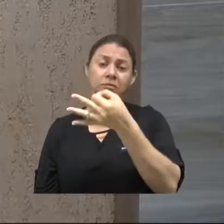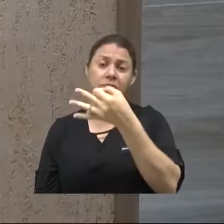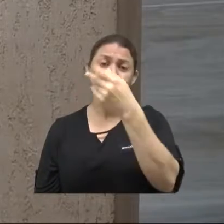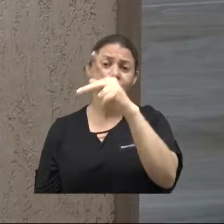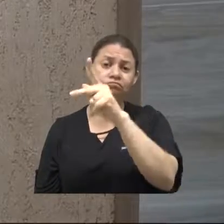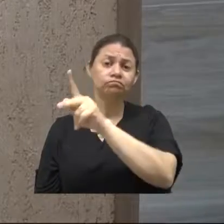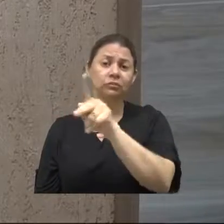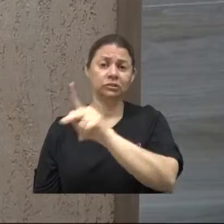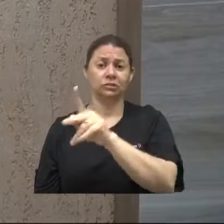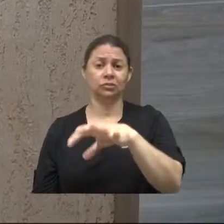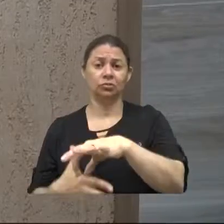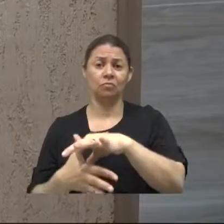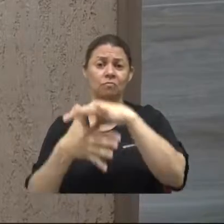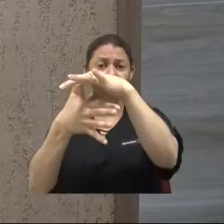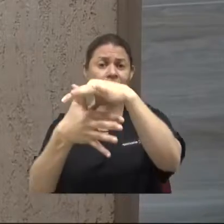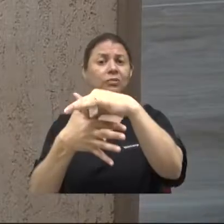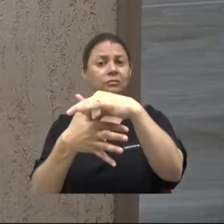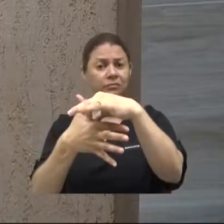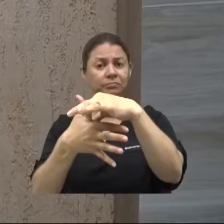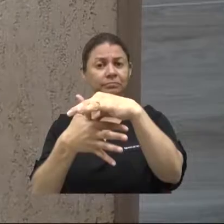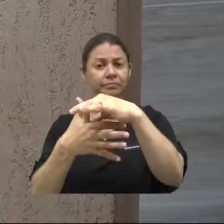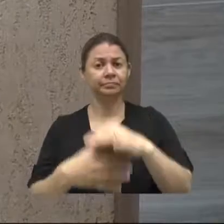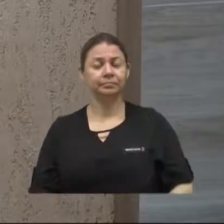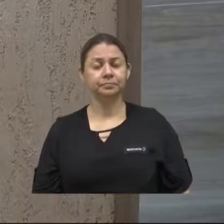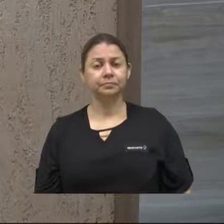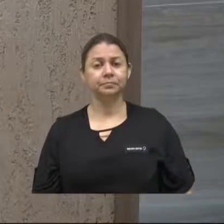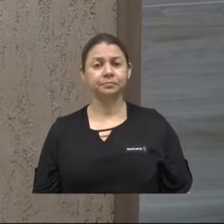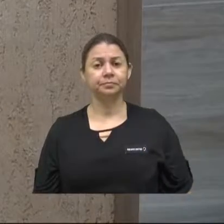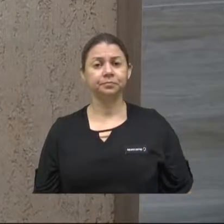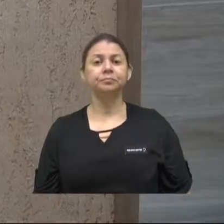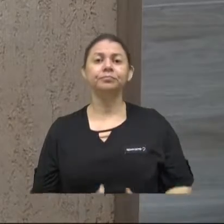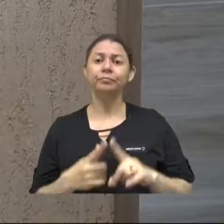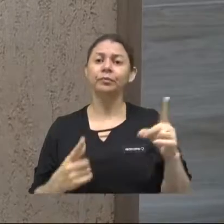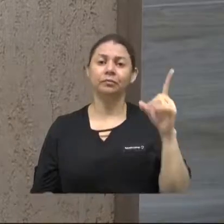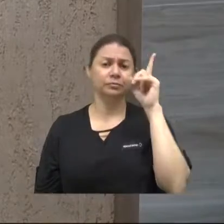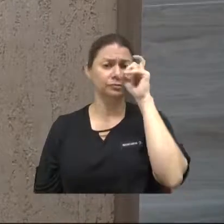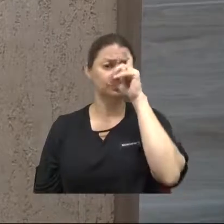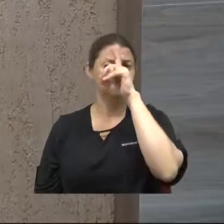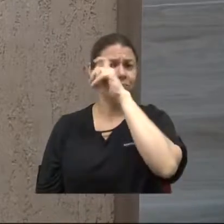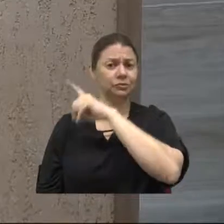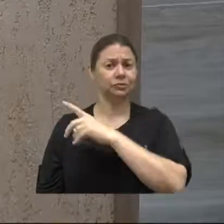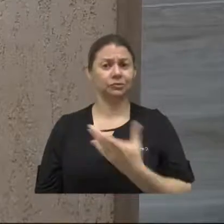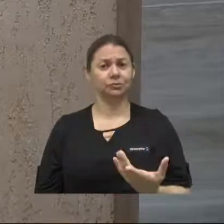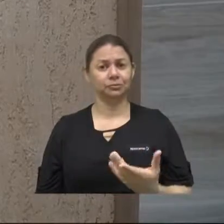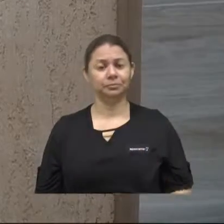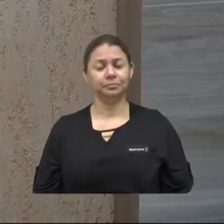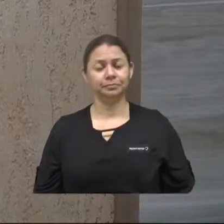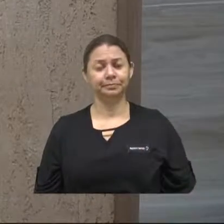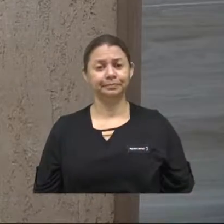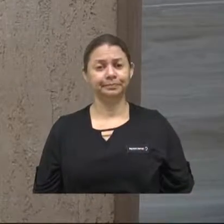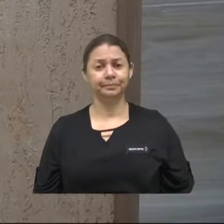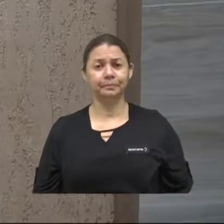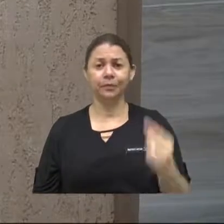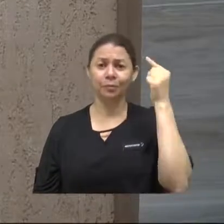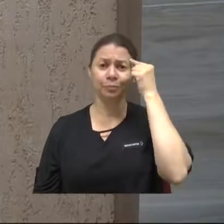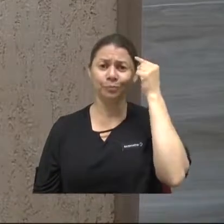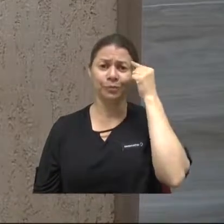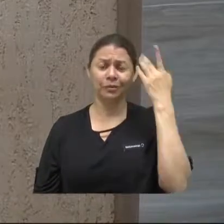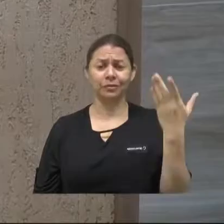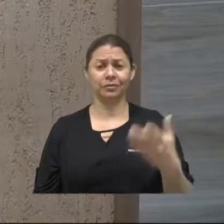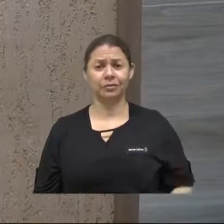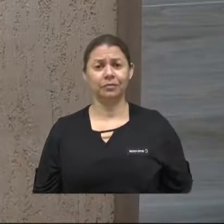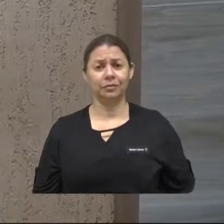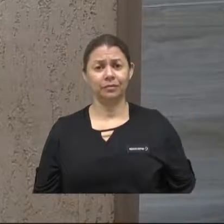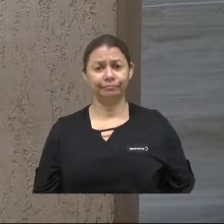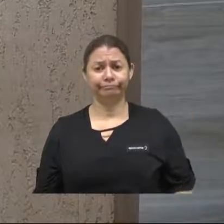senhor é o líder desta casa. Mas vai ficar uma situação difícil, não só para mim que combati do outro lado, para